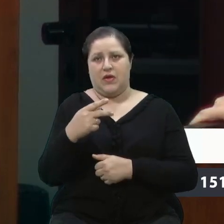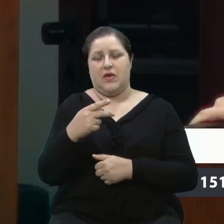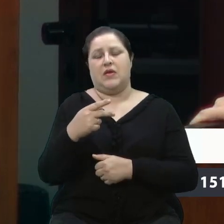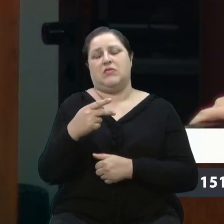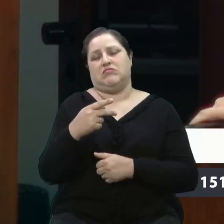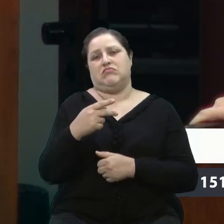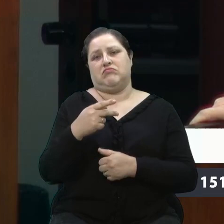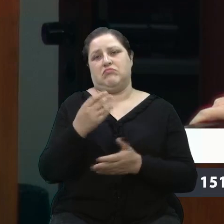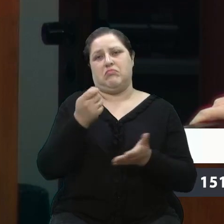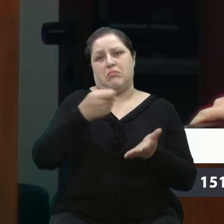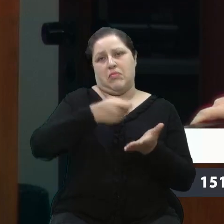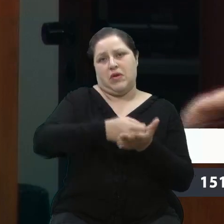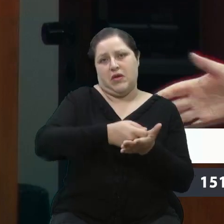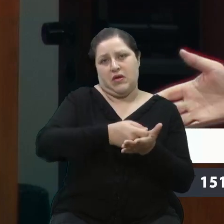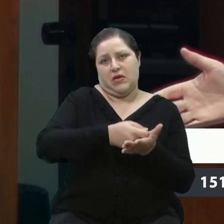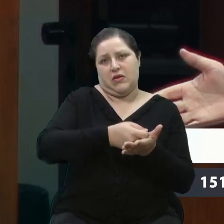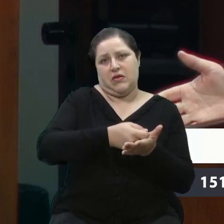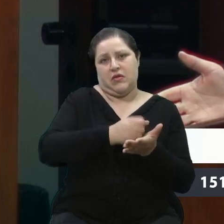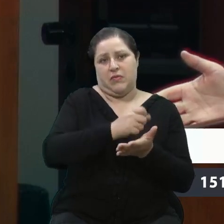retirar.